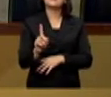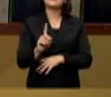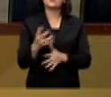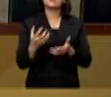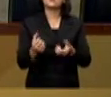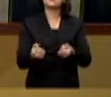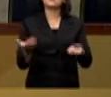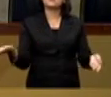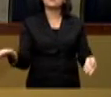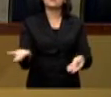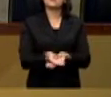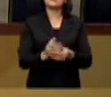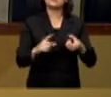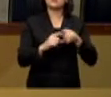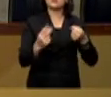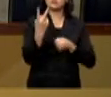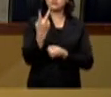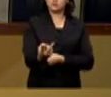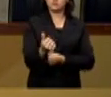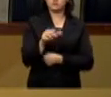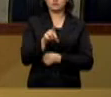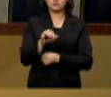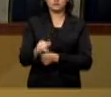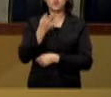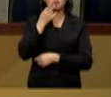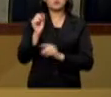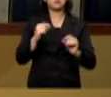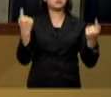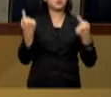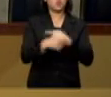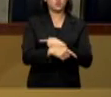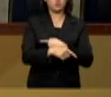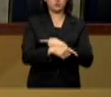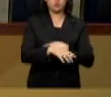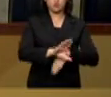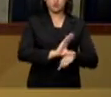da na ação direta, declarando a inconstitucionalidade.